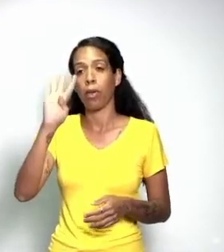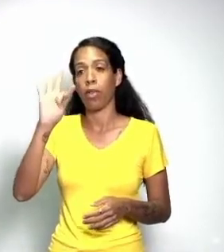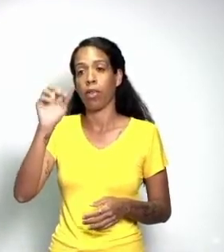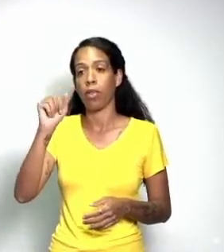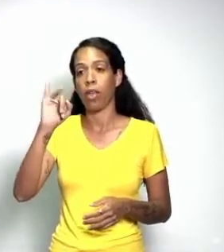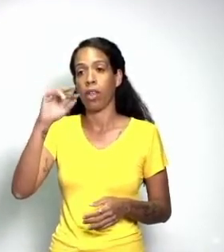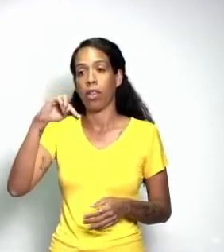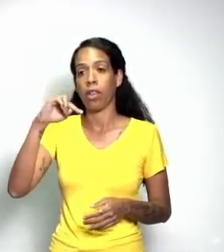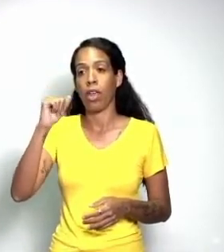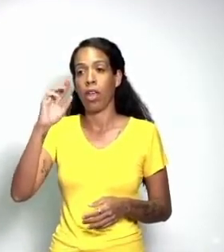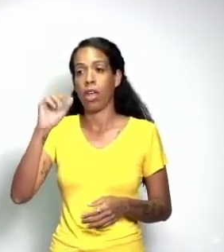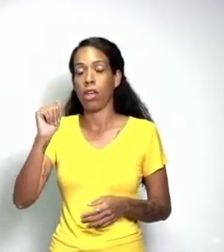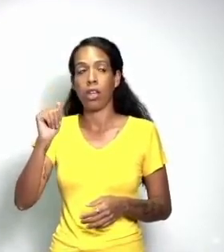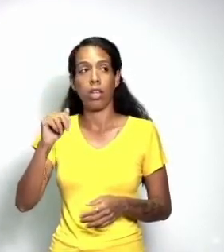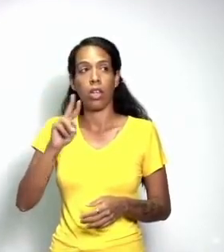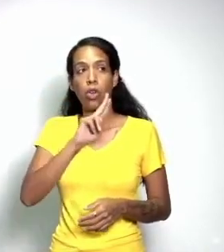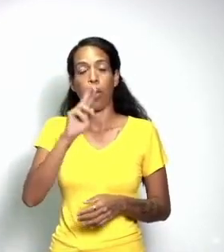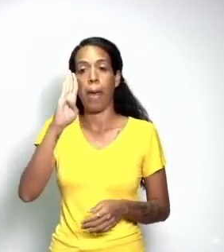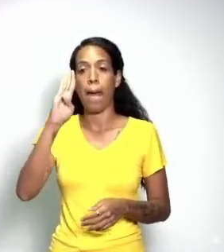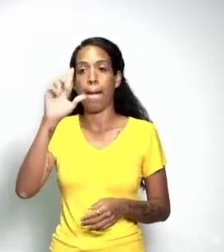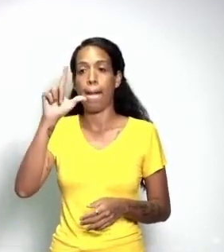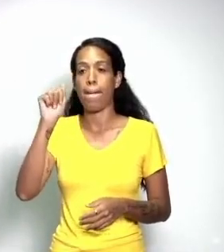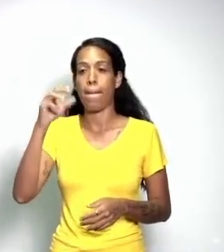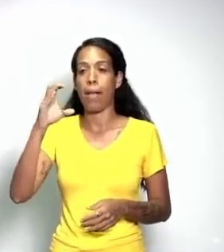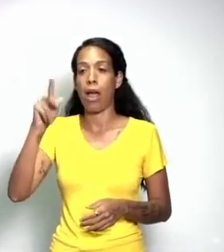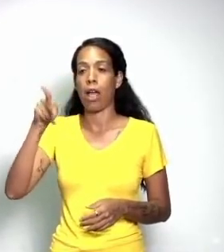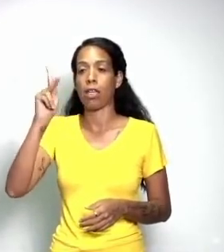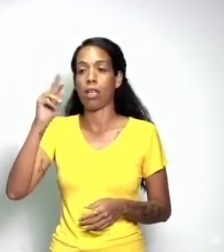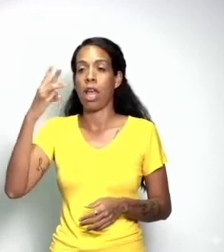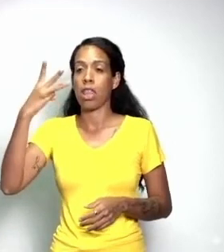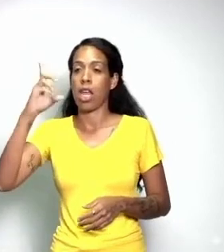Tainara e do irmão dela, que chama Black 3D.